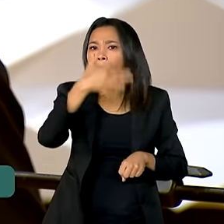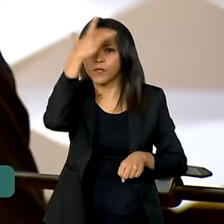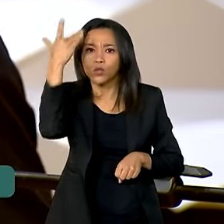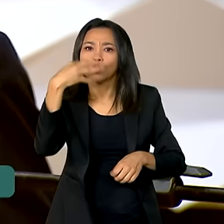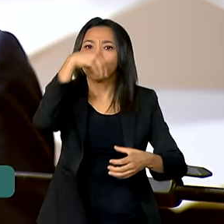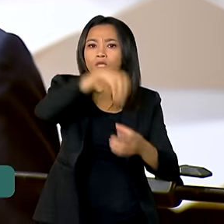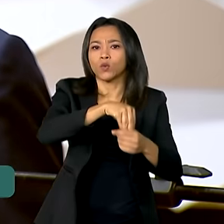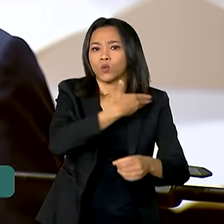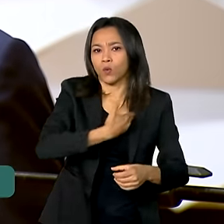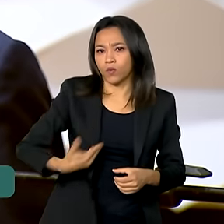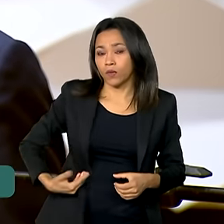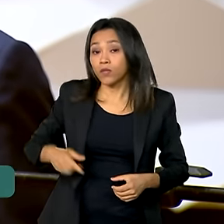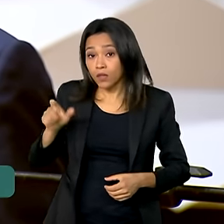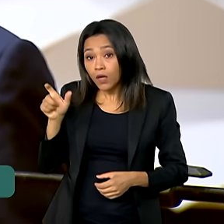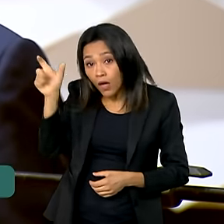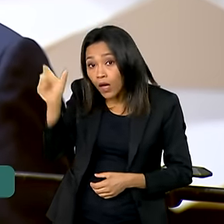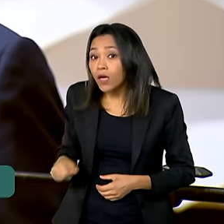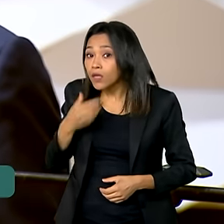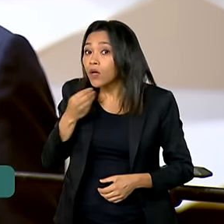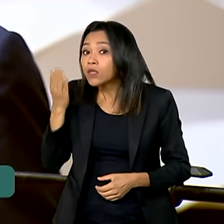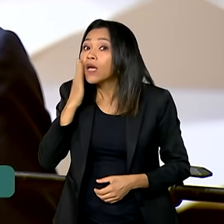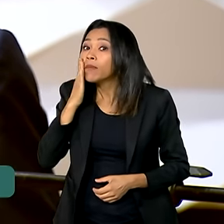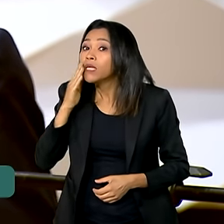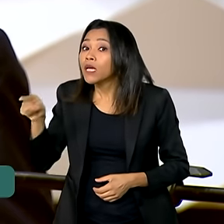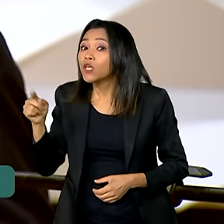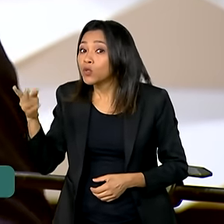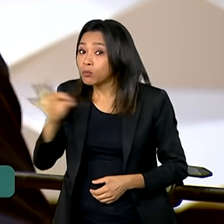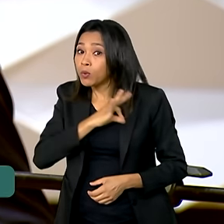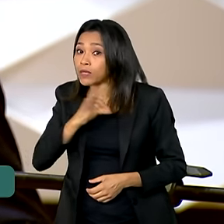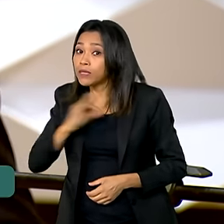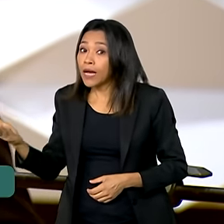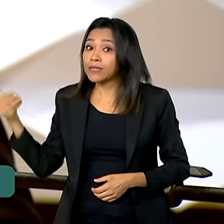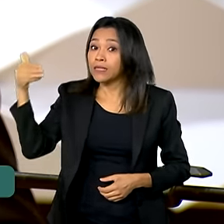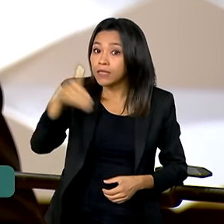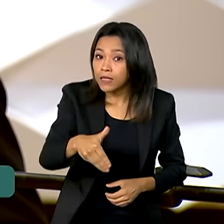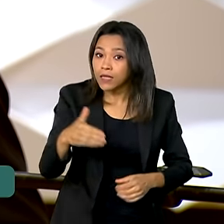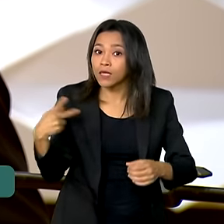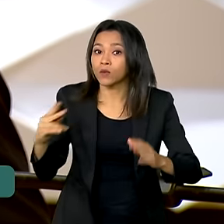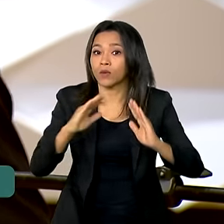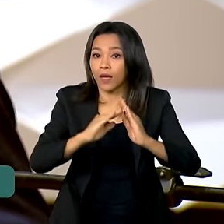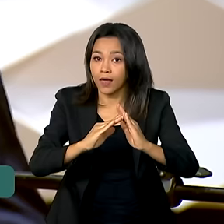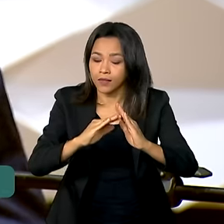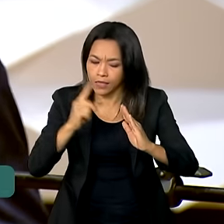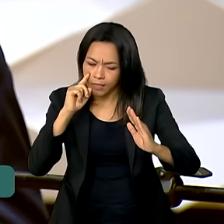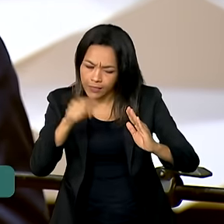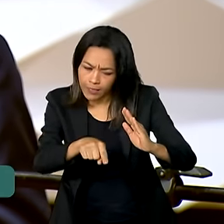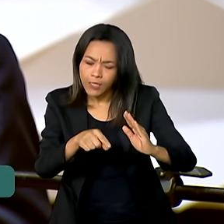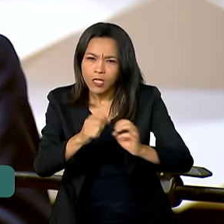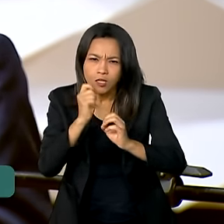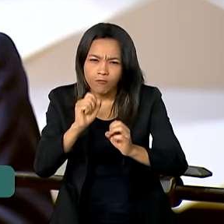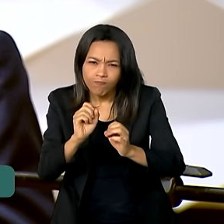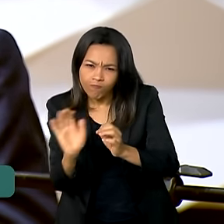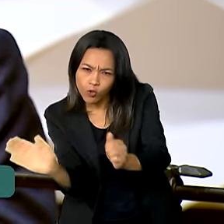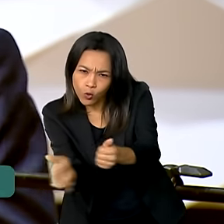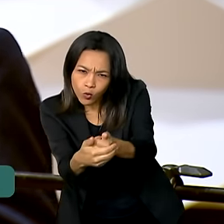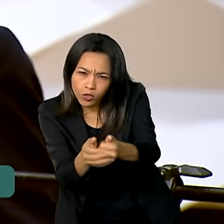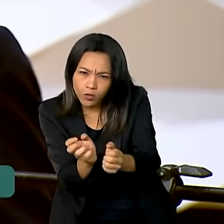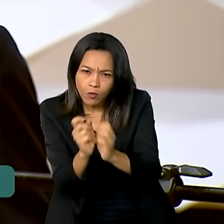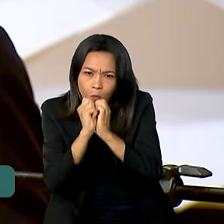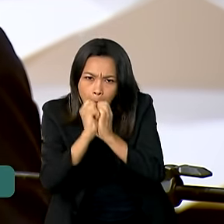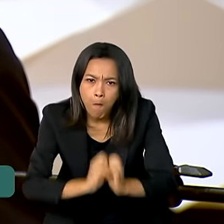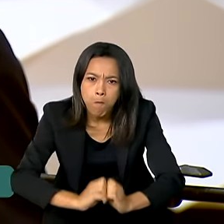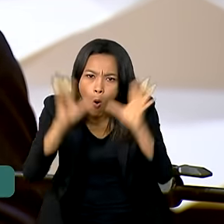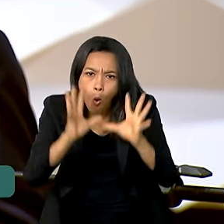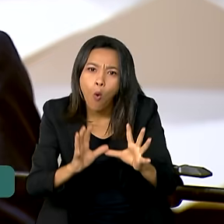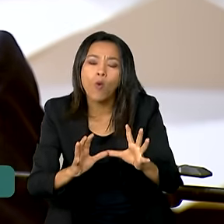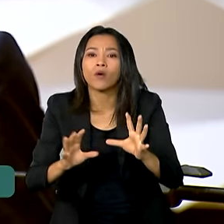ele sabia que policiais iam na sua residência e deixou lá um artefato para matar os policiais que